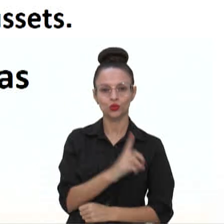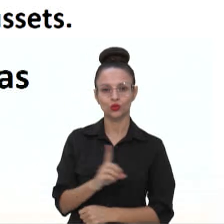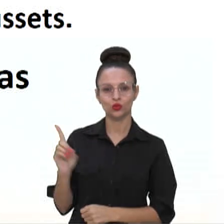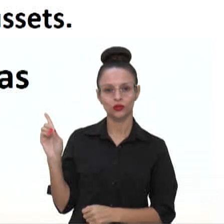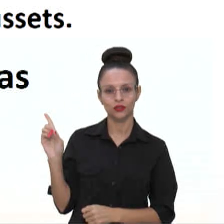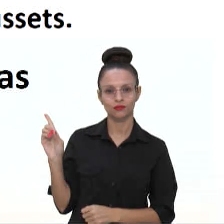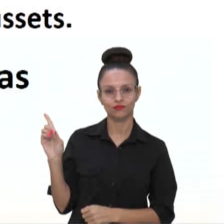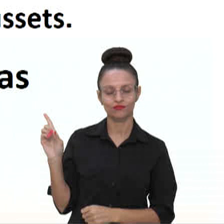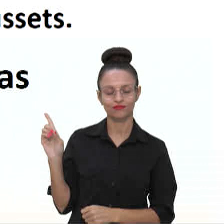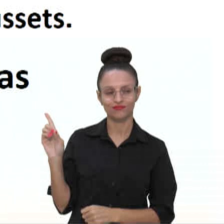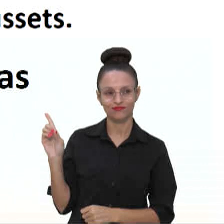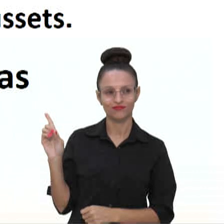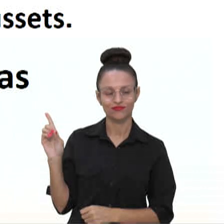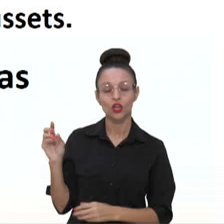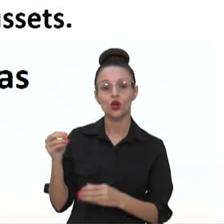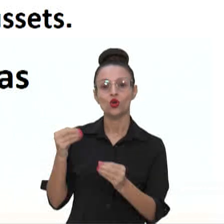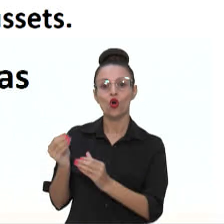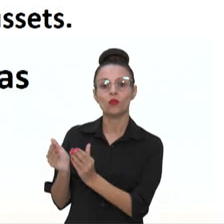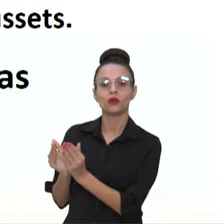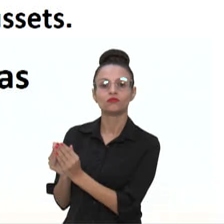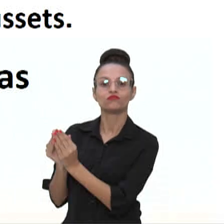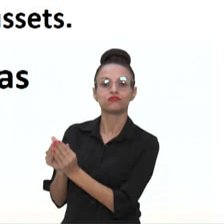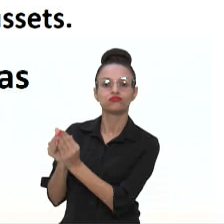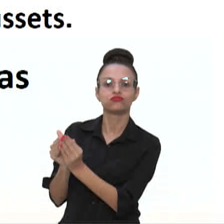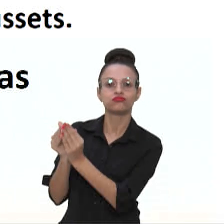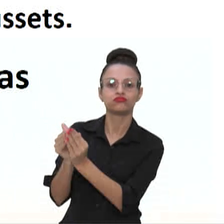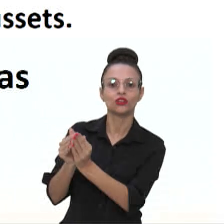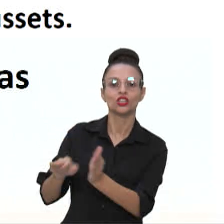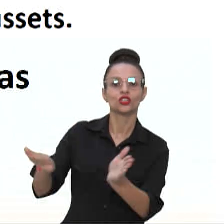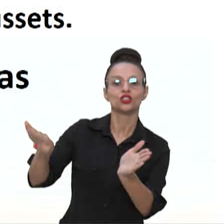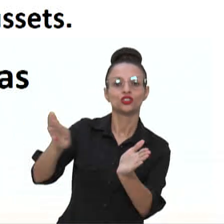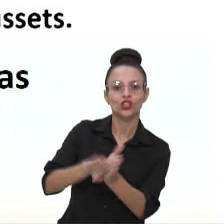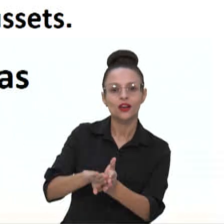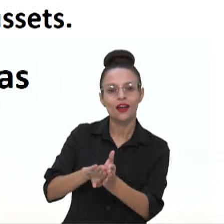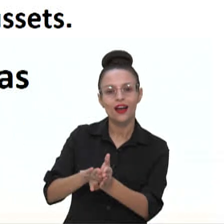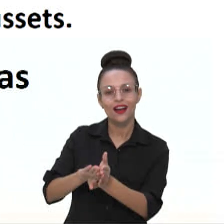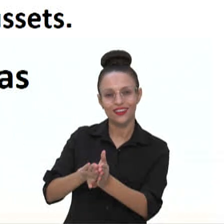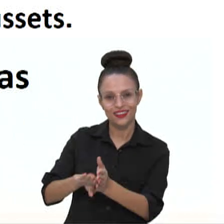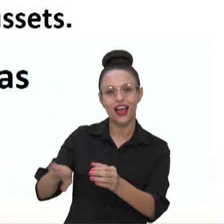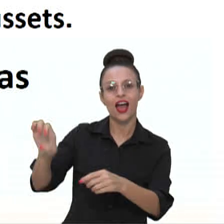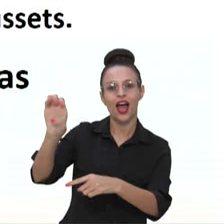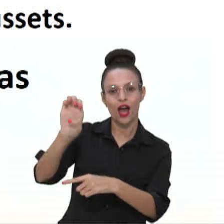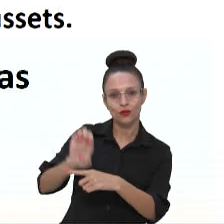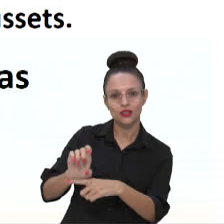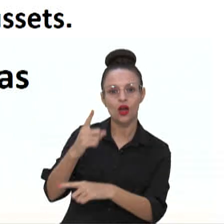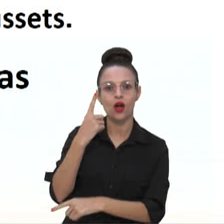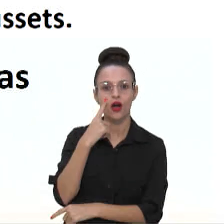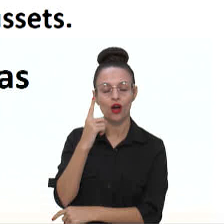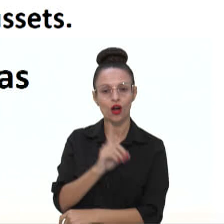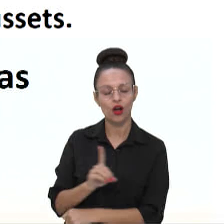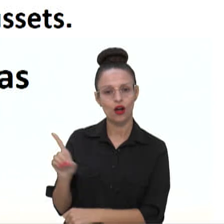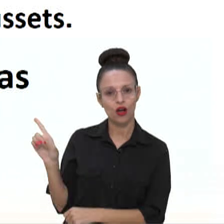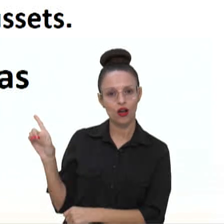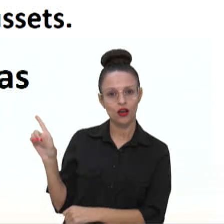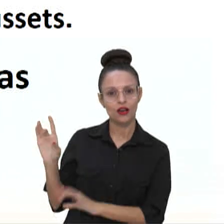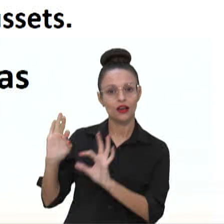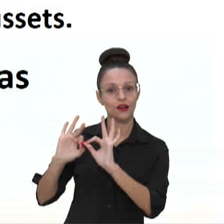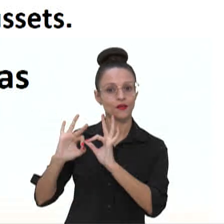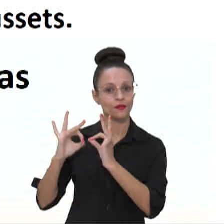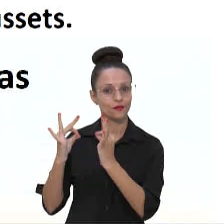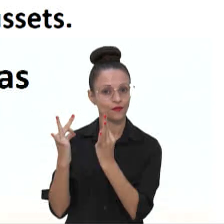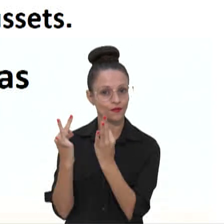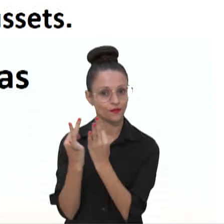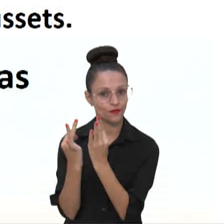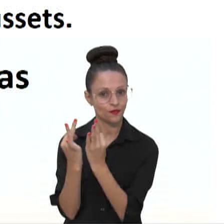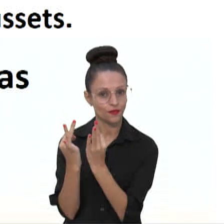chegada do navio Mayflower ao atual estado de Massachusetts. Então mostra famílias